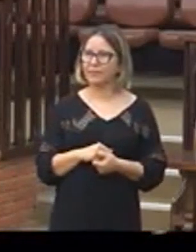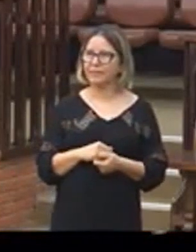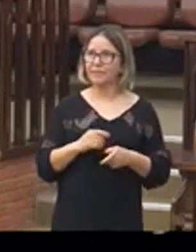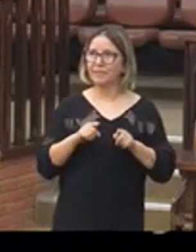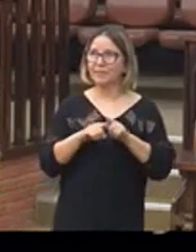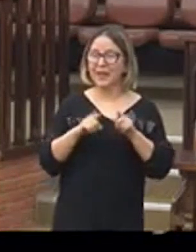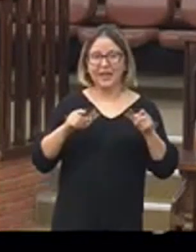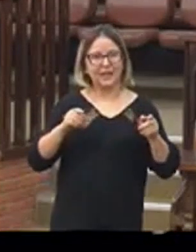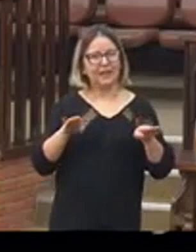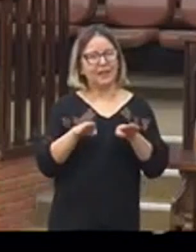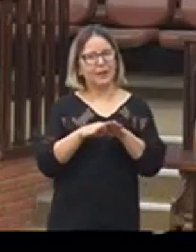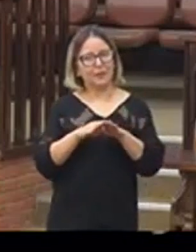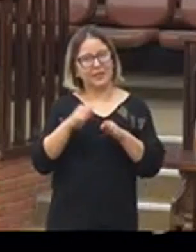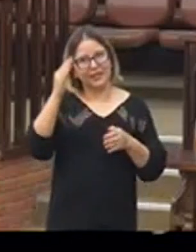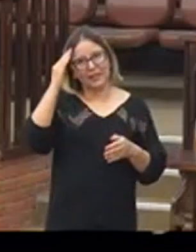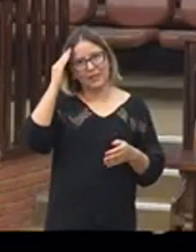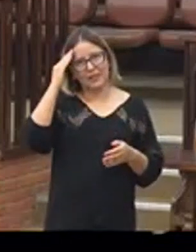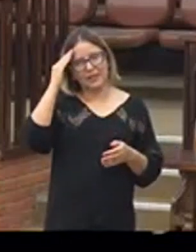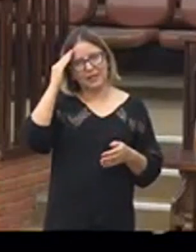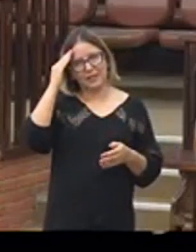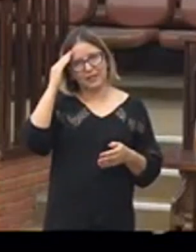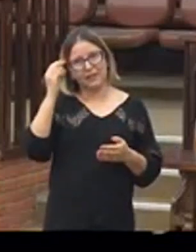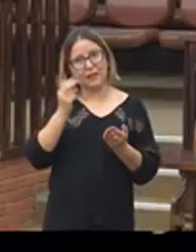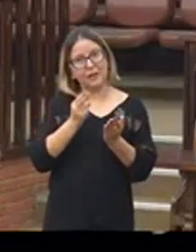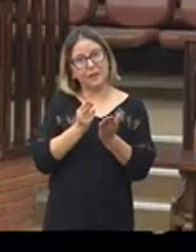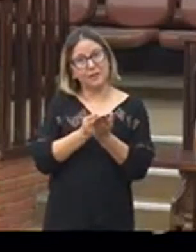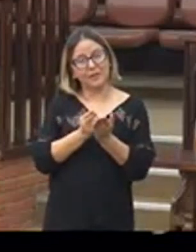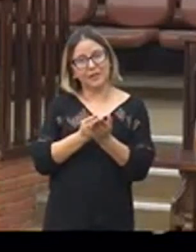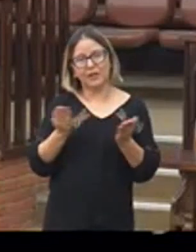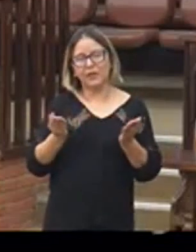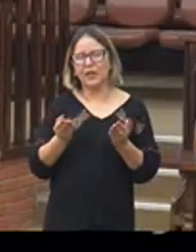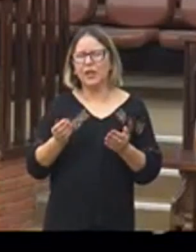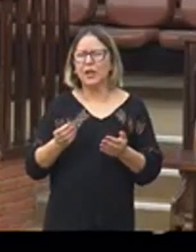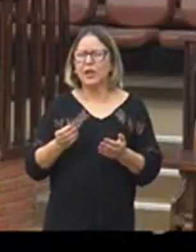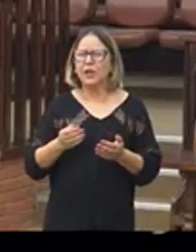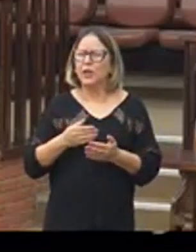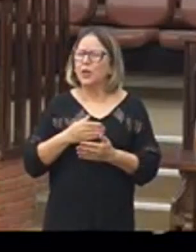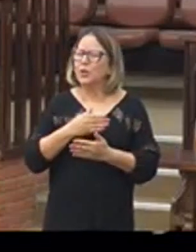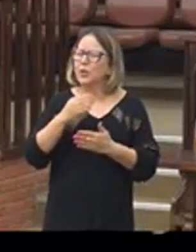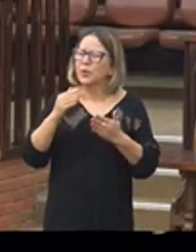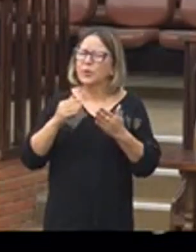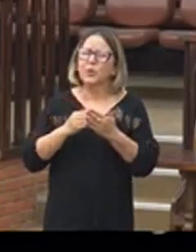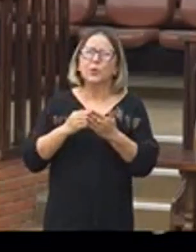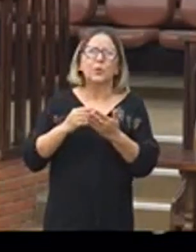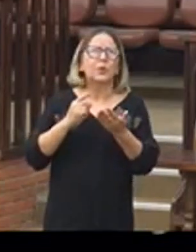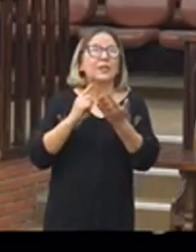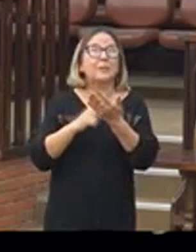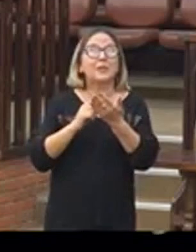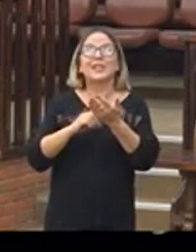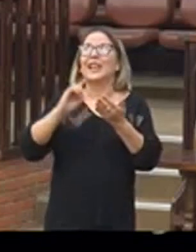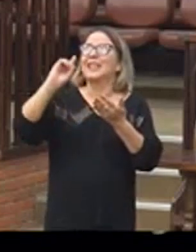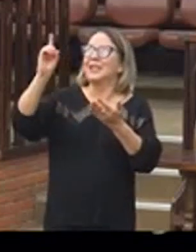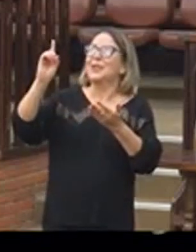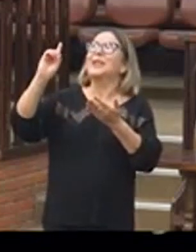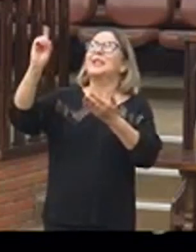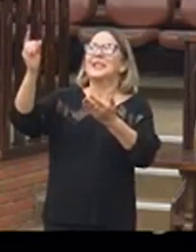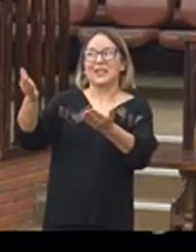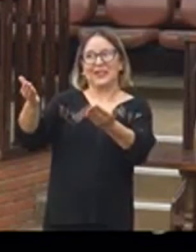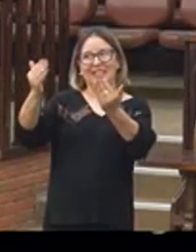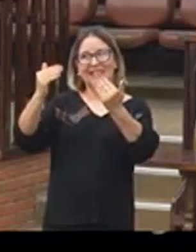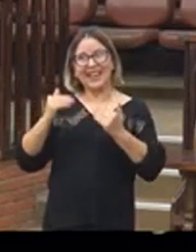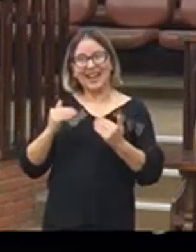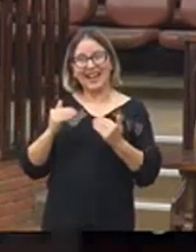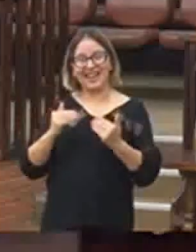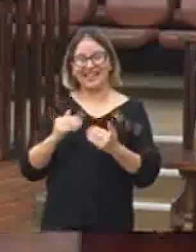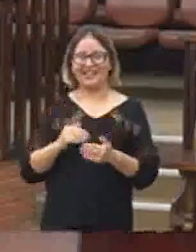Mas também sei que, mesmo agora, tudo quanto pedires a Deus, Deus te concederá. Ela